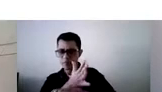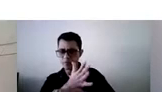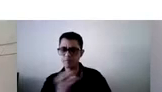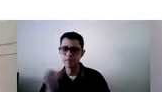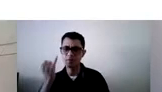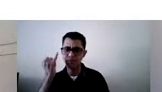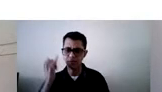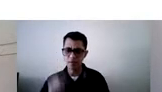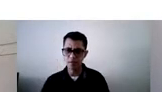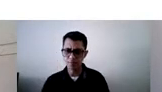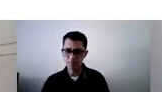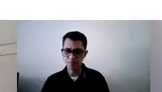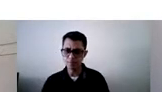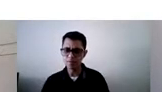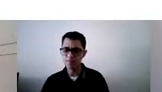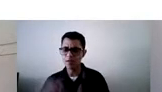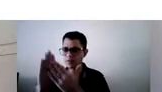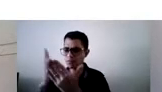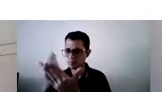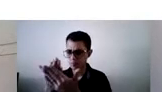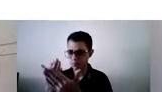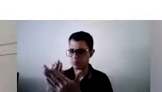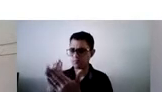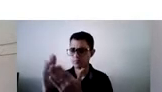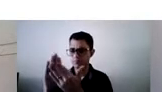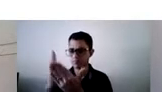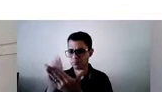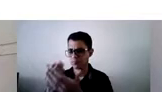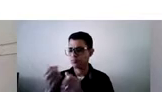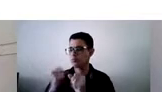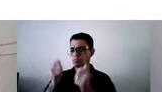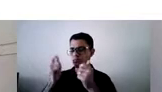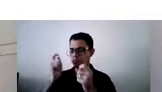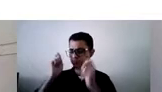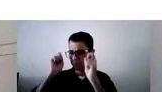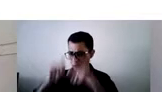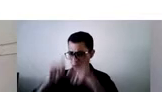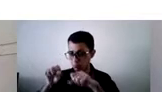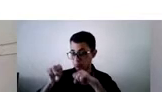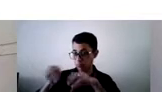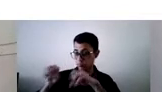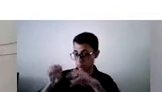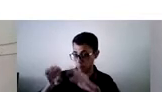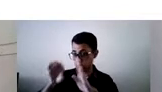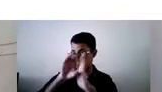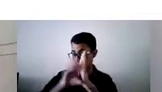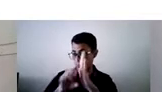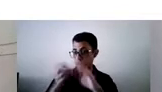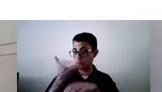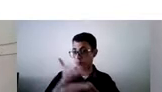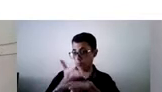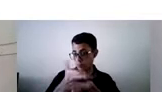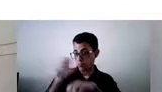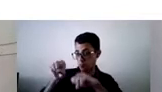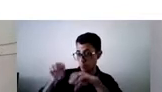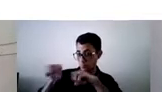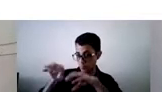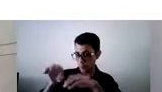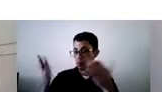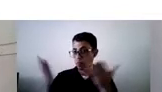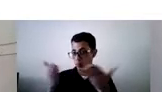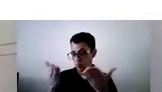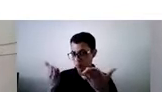fato que as escolas não podem mais trabalhar apenas os conteúdos das disciplinas.